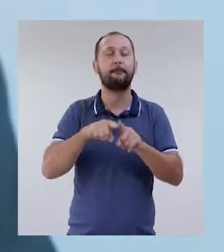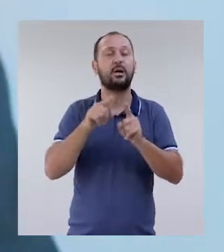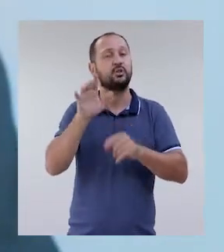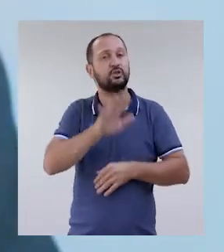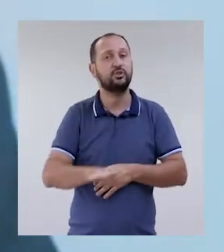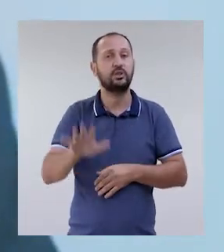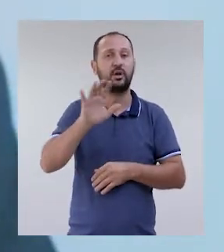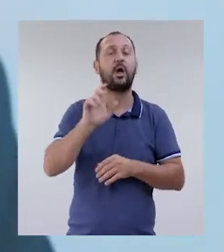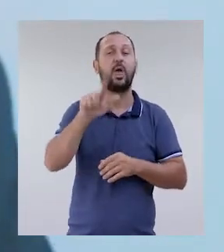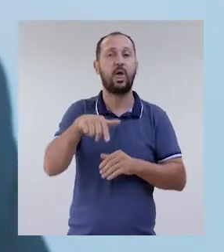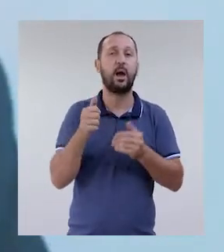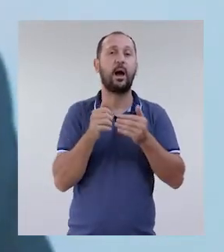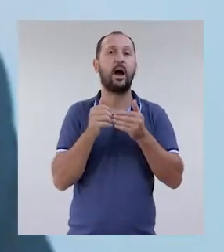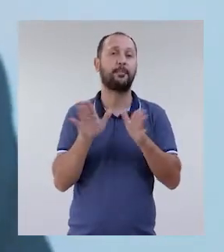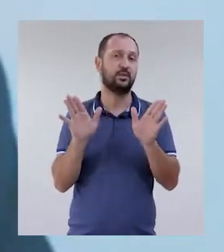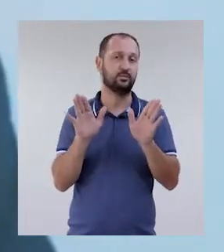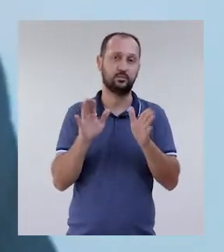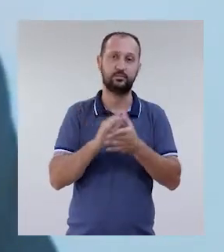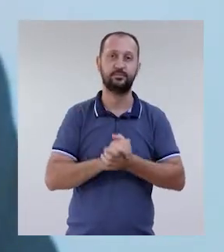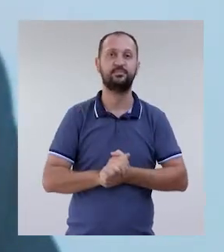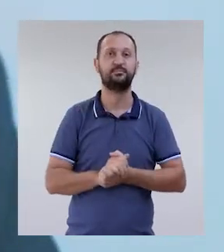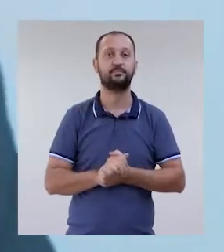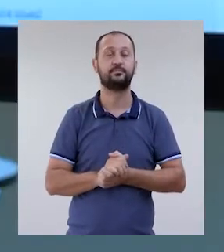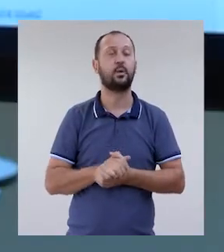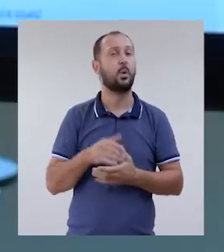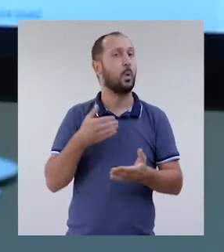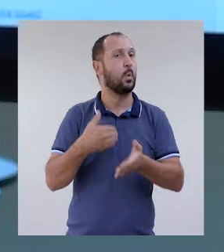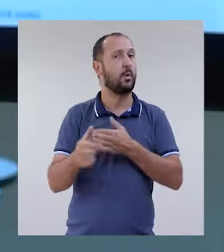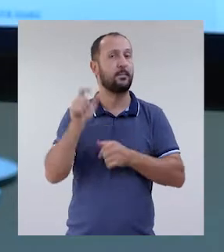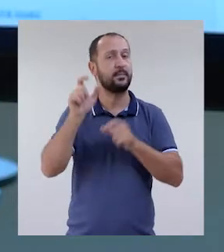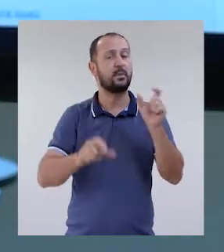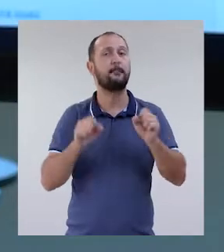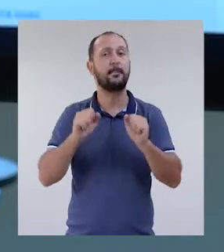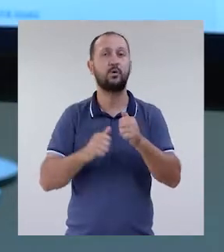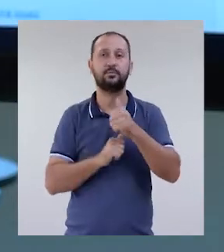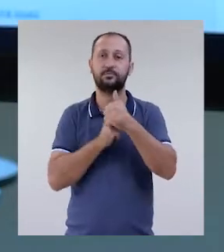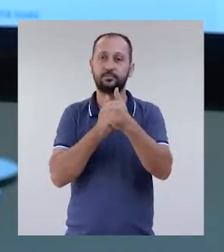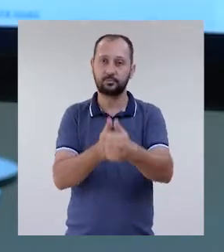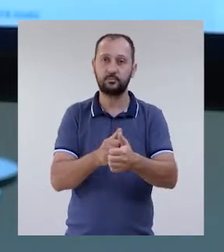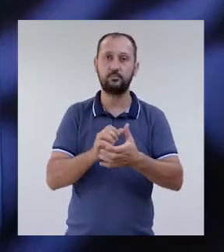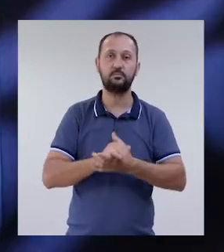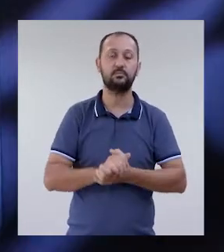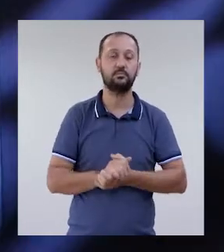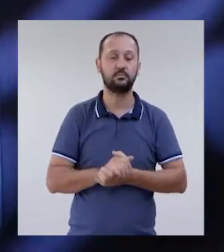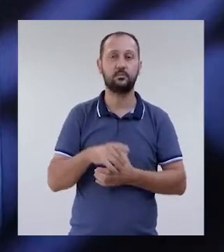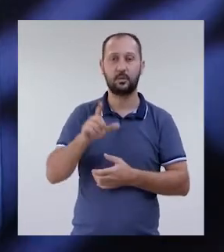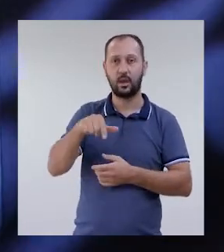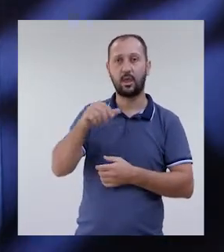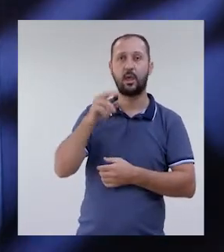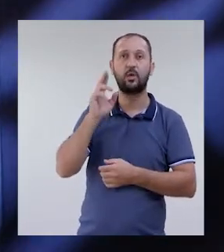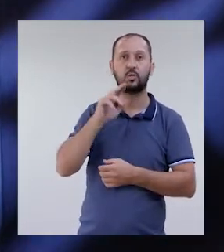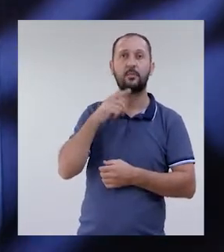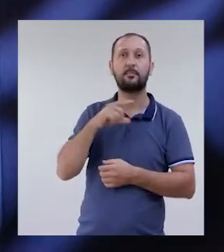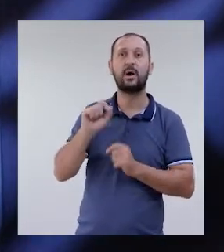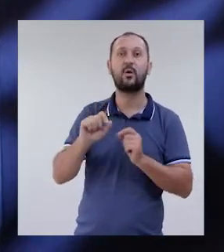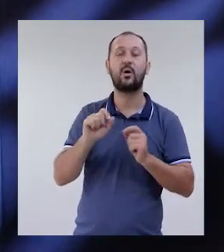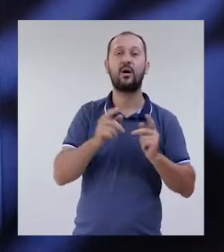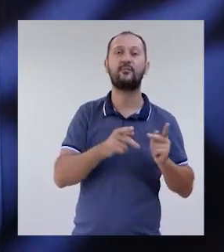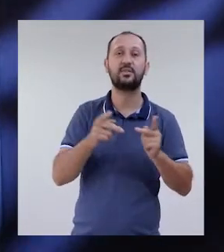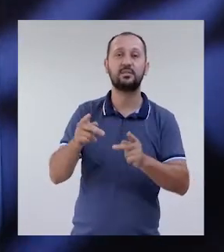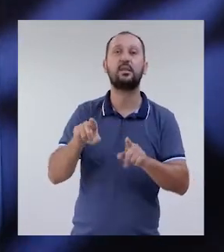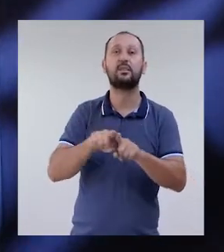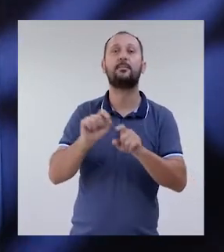julgamento constitucional é de plenário aberto. Qualquer cidadão pode acompanhar, entrar no tribunal, sentar. Sim, inclusive são comuns as